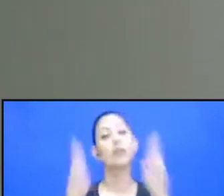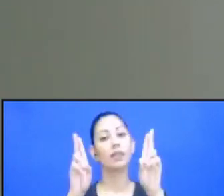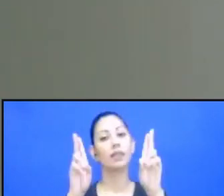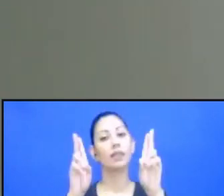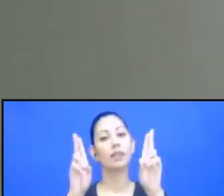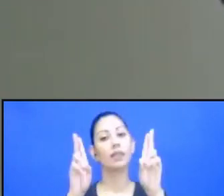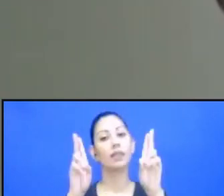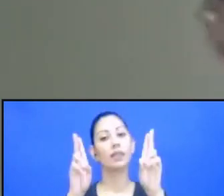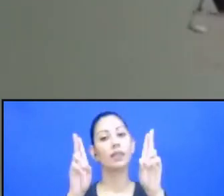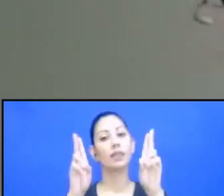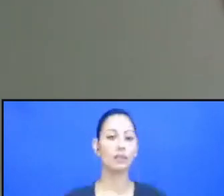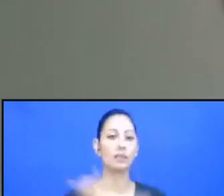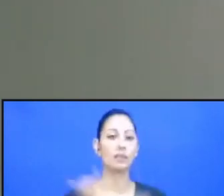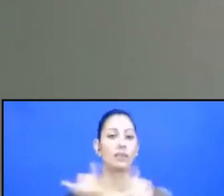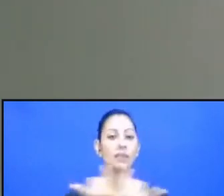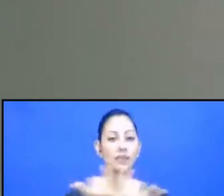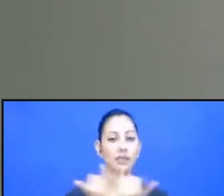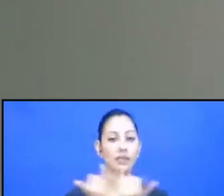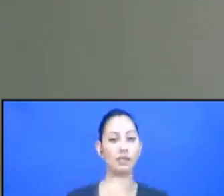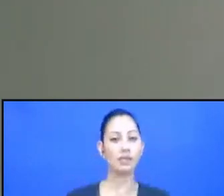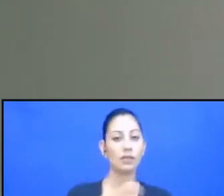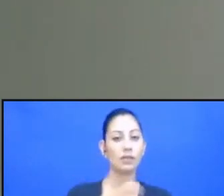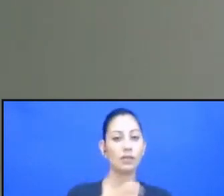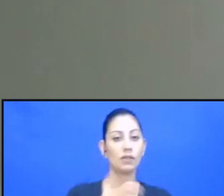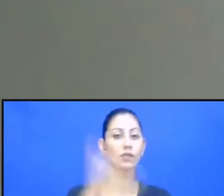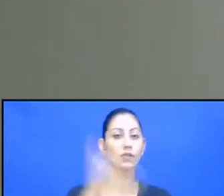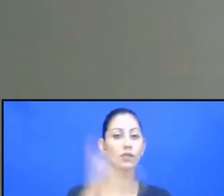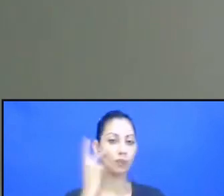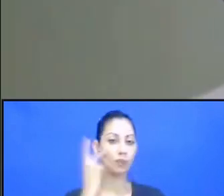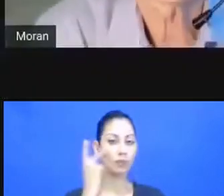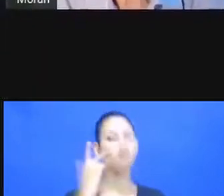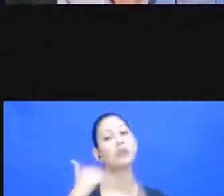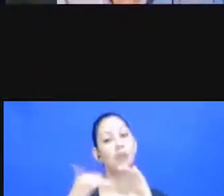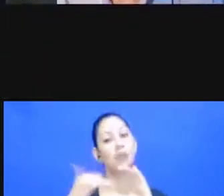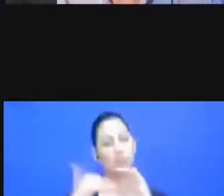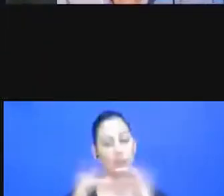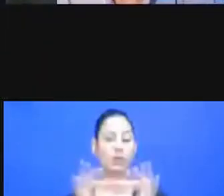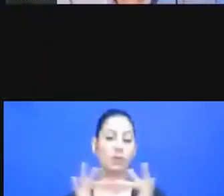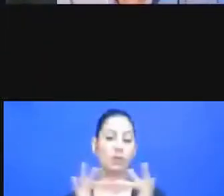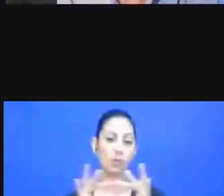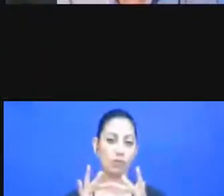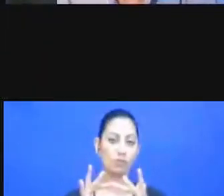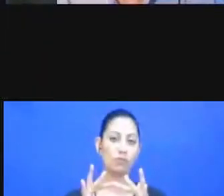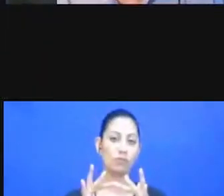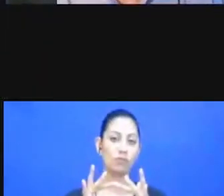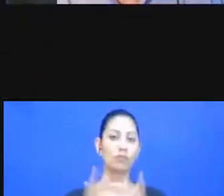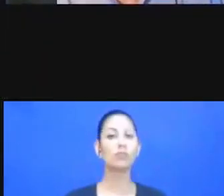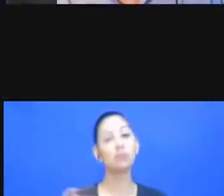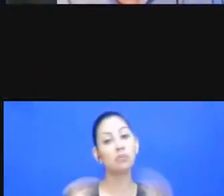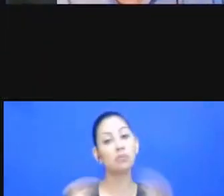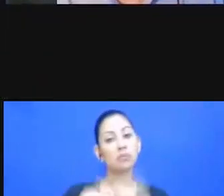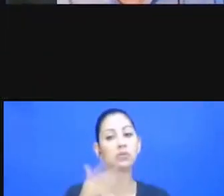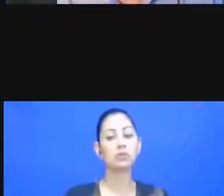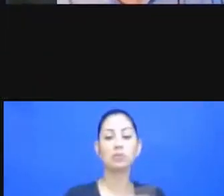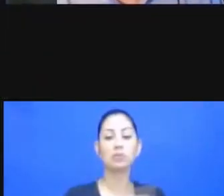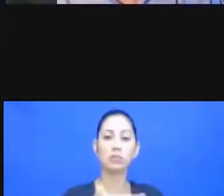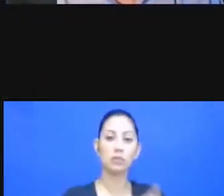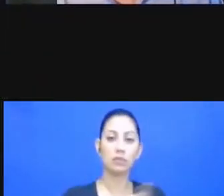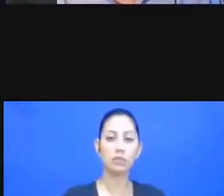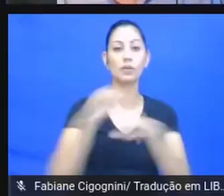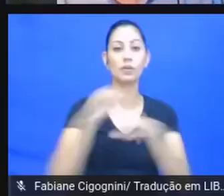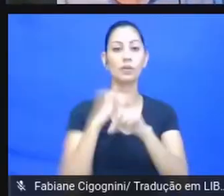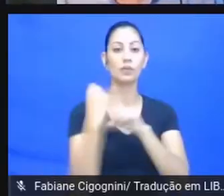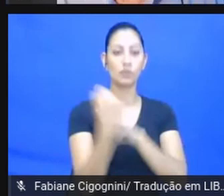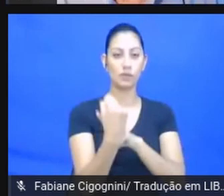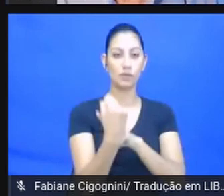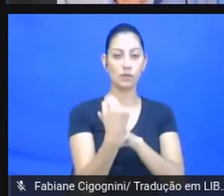e vamos assim falar primeiro das aprendizagens pessoais, eu diria, e sociais. Então,